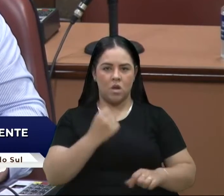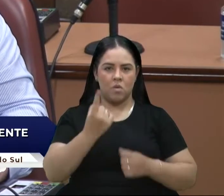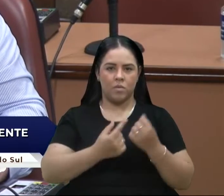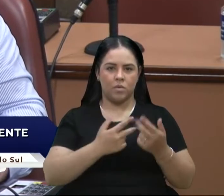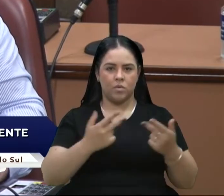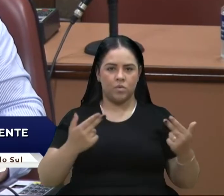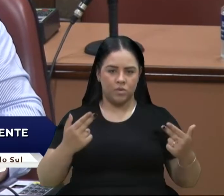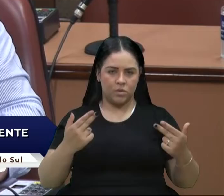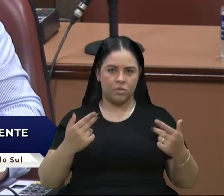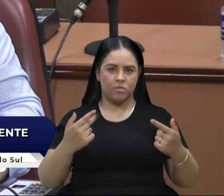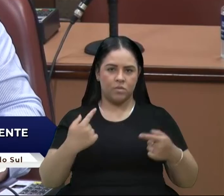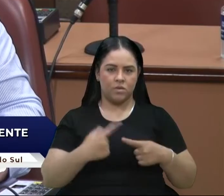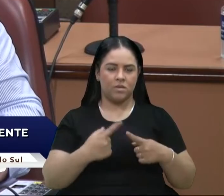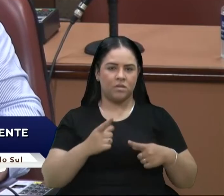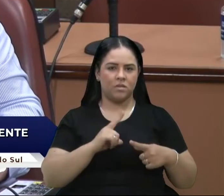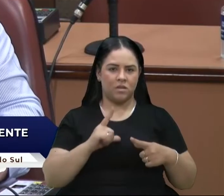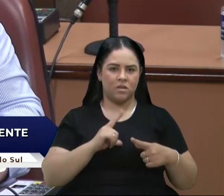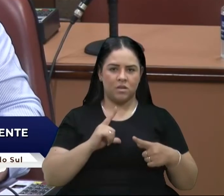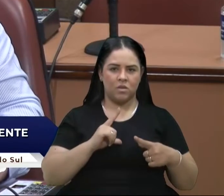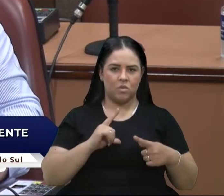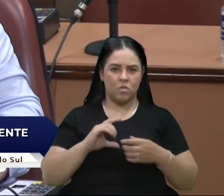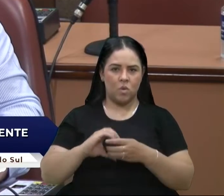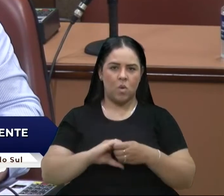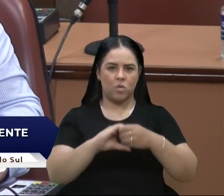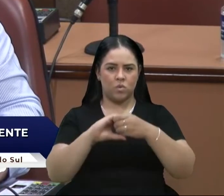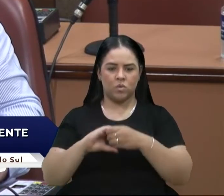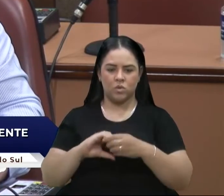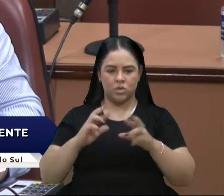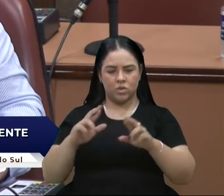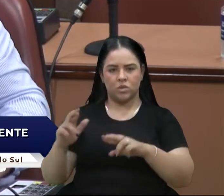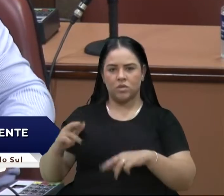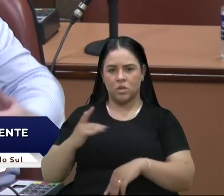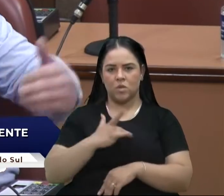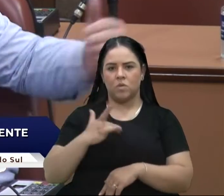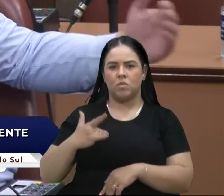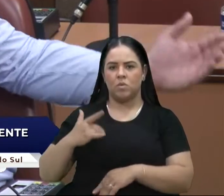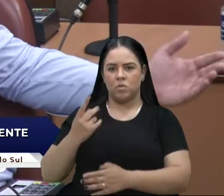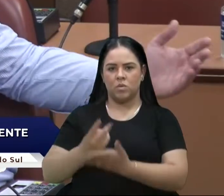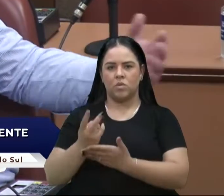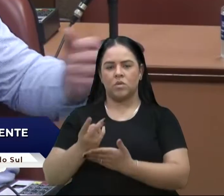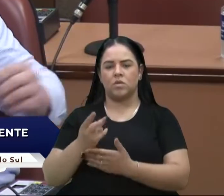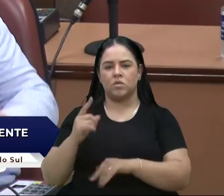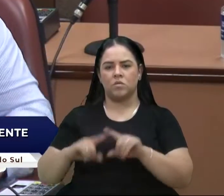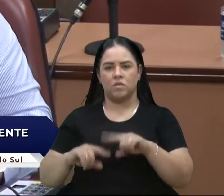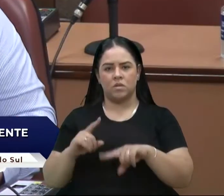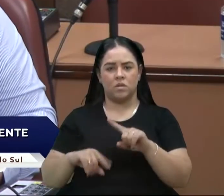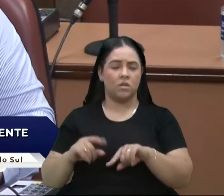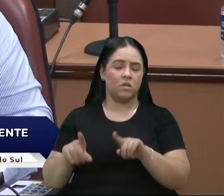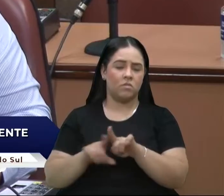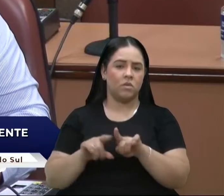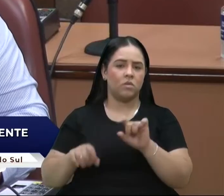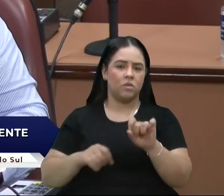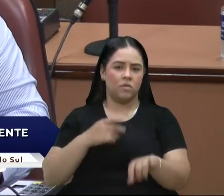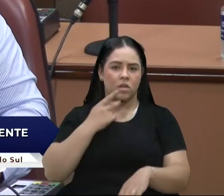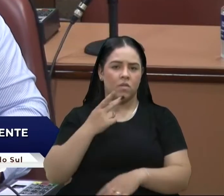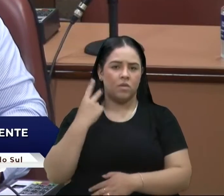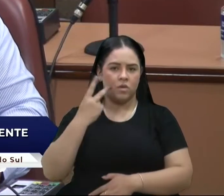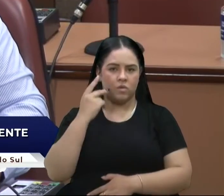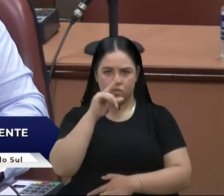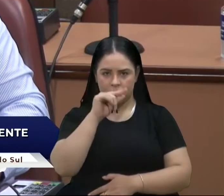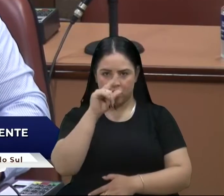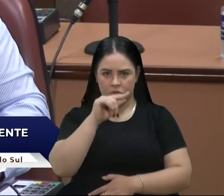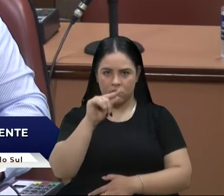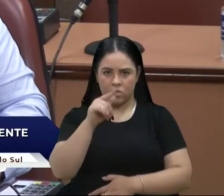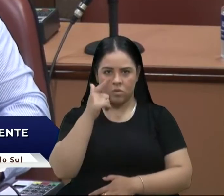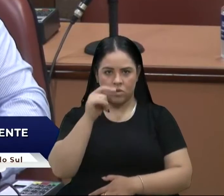nesse sentido de um consórcio regional de saúde para manutenção de serviços, e até vindo ao encontro da fala do vereador Fantinel para